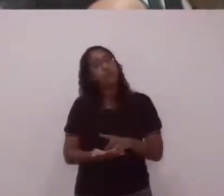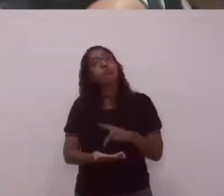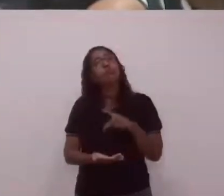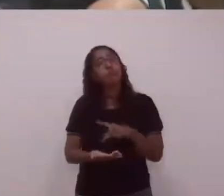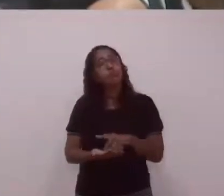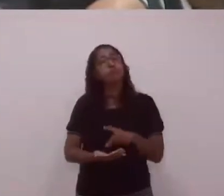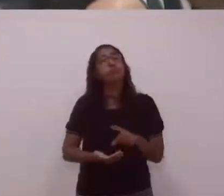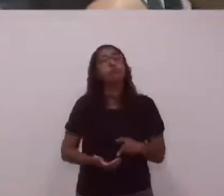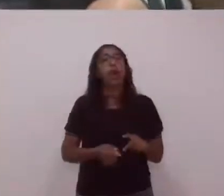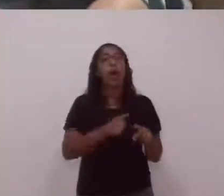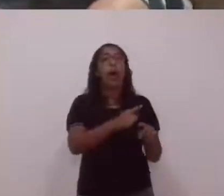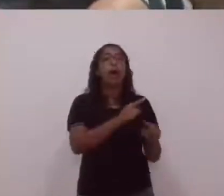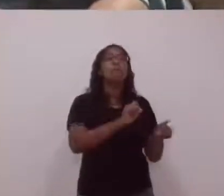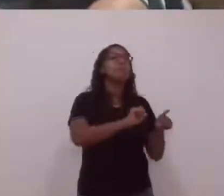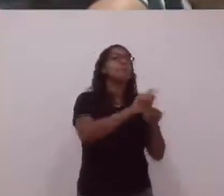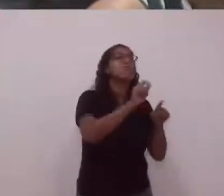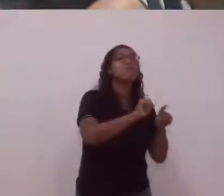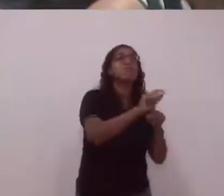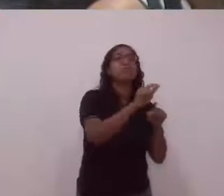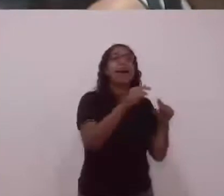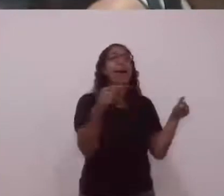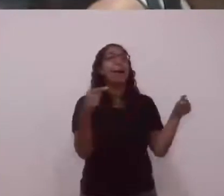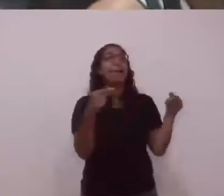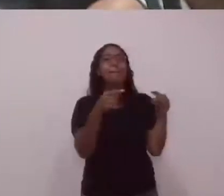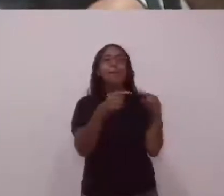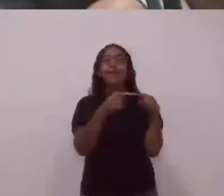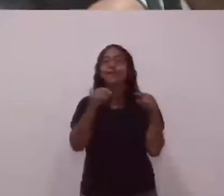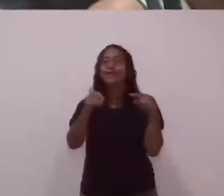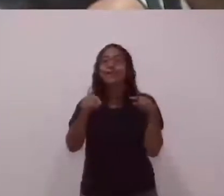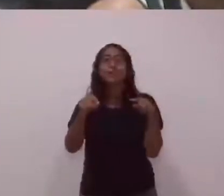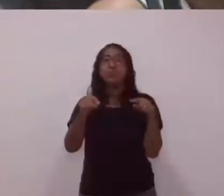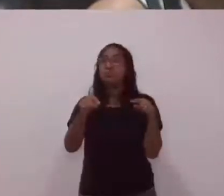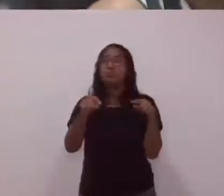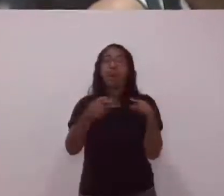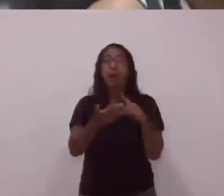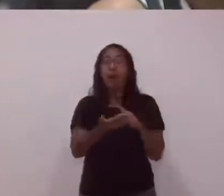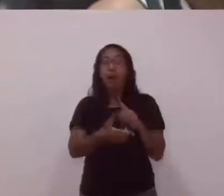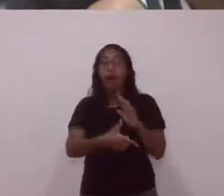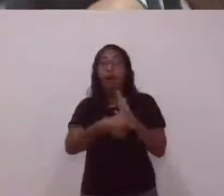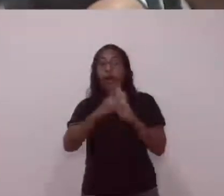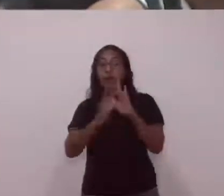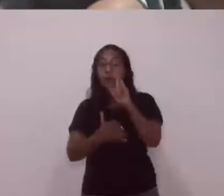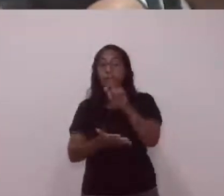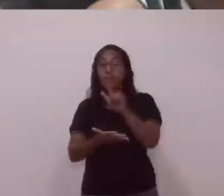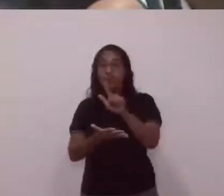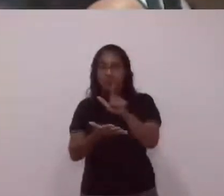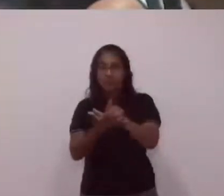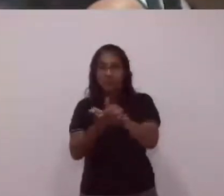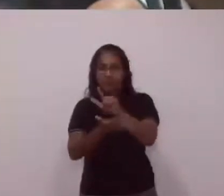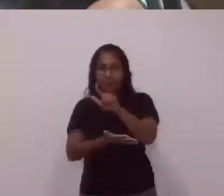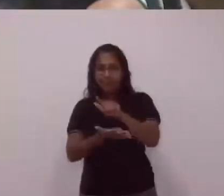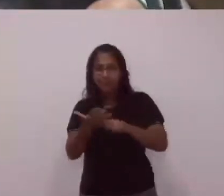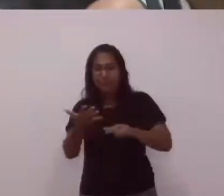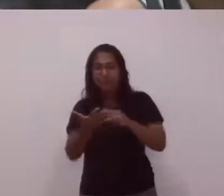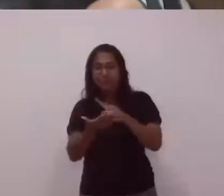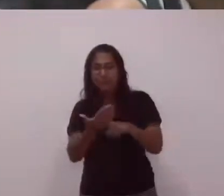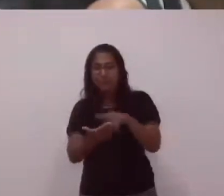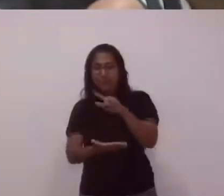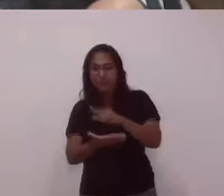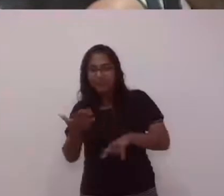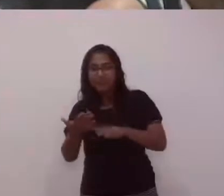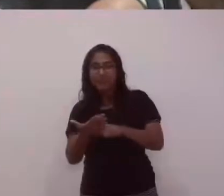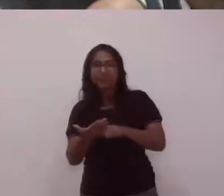contratação aí não sabe se o tamanho do prédio está certo se o convênio foi feito então houve um erro crasso no